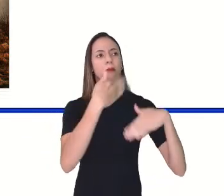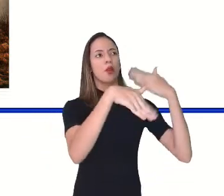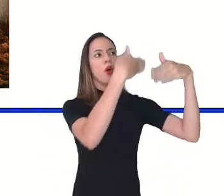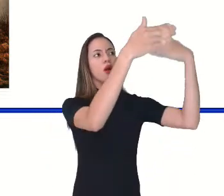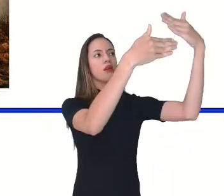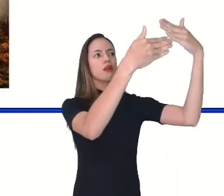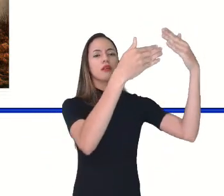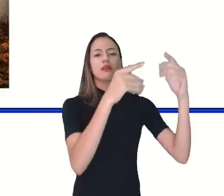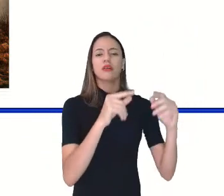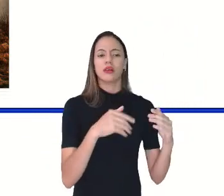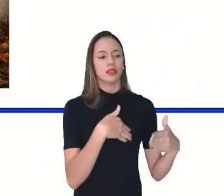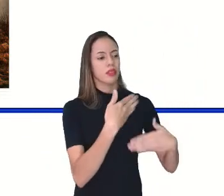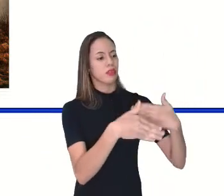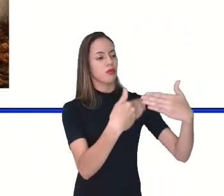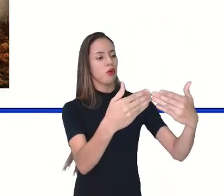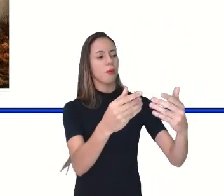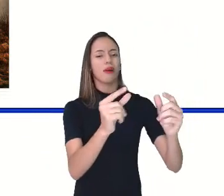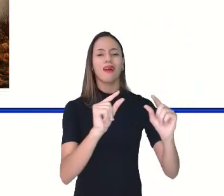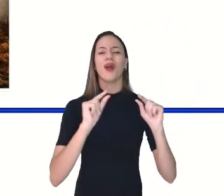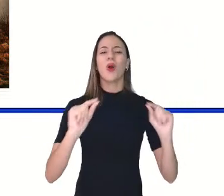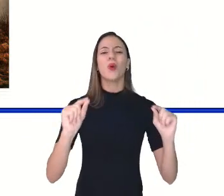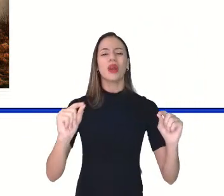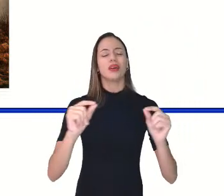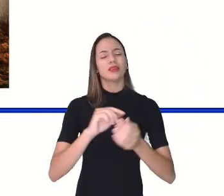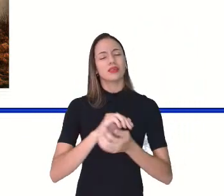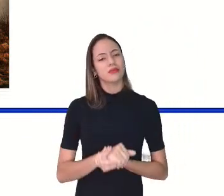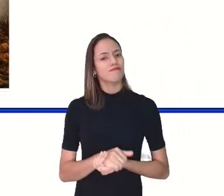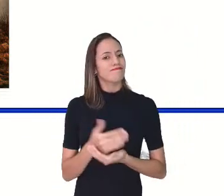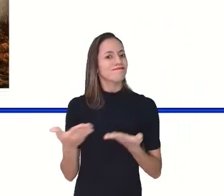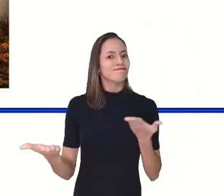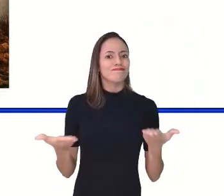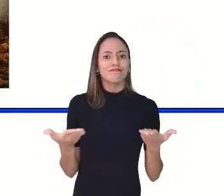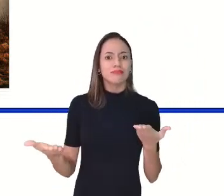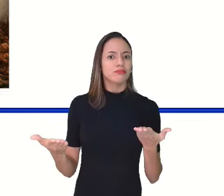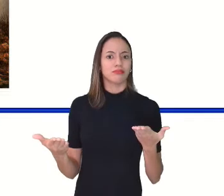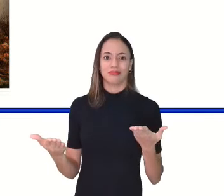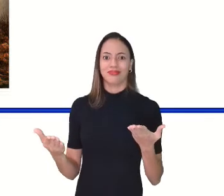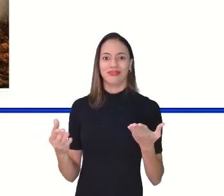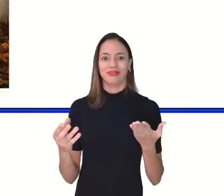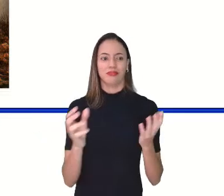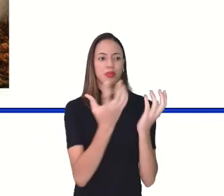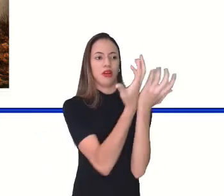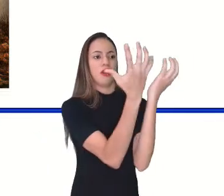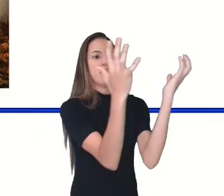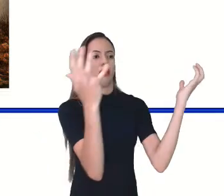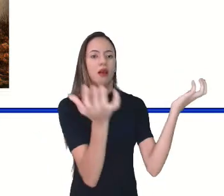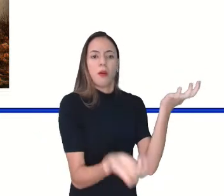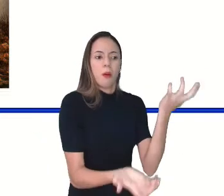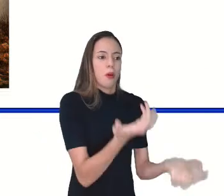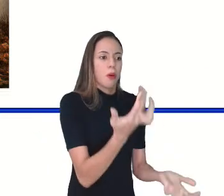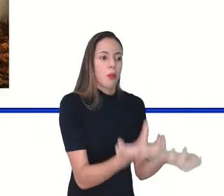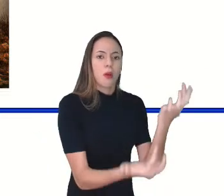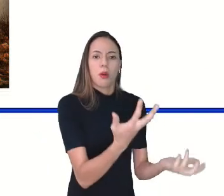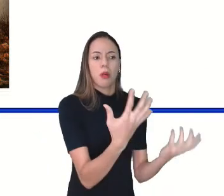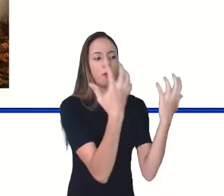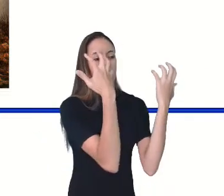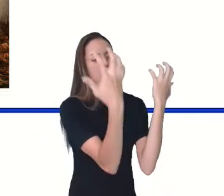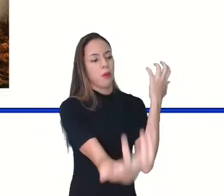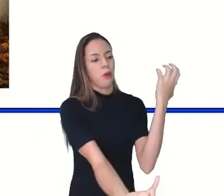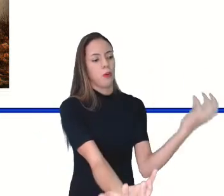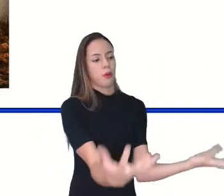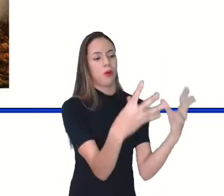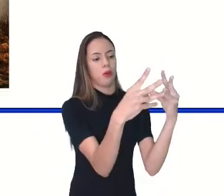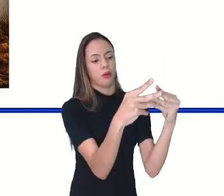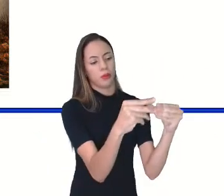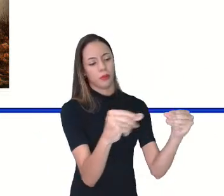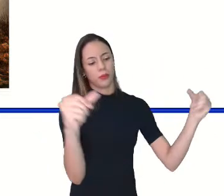Que desenvolvimento, crescimento é esse que a gente está destruindo os nossos recursos naturais, hein? É algo que a